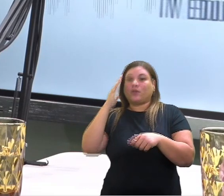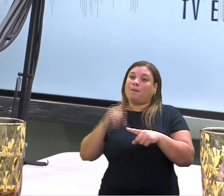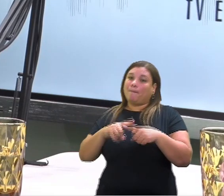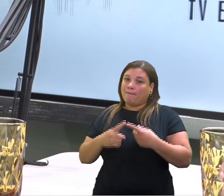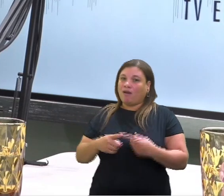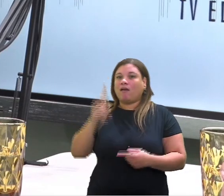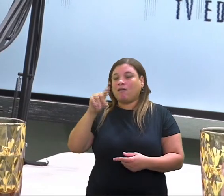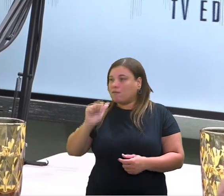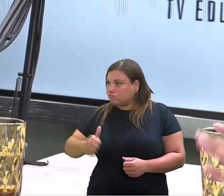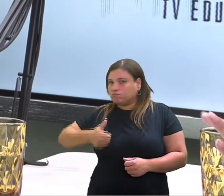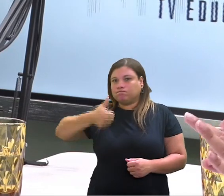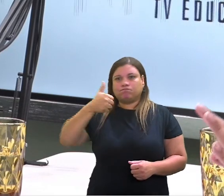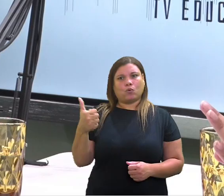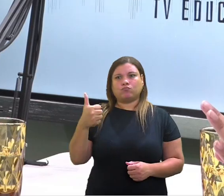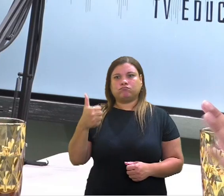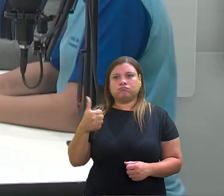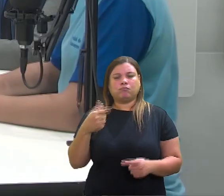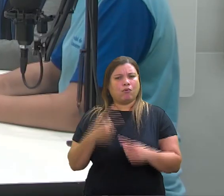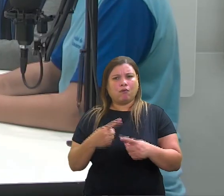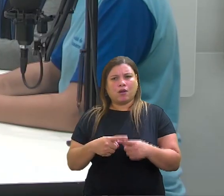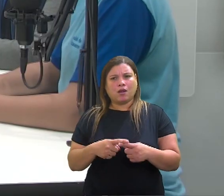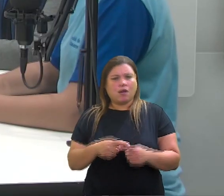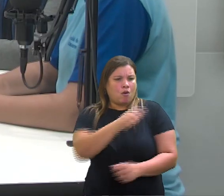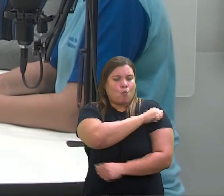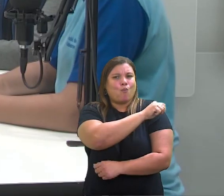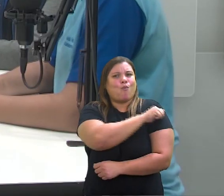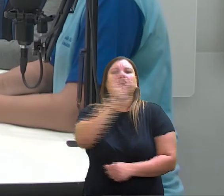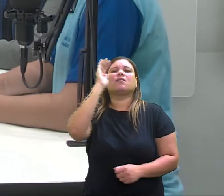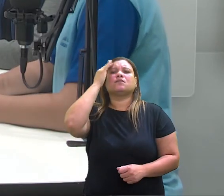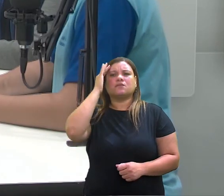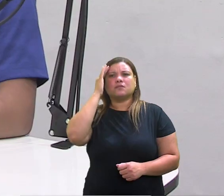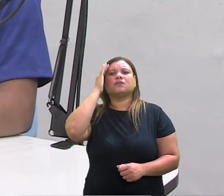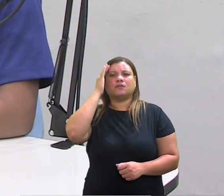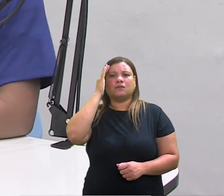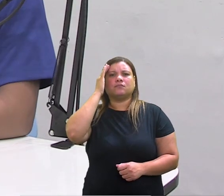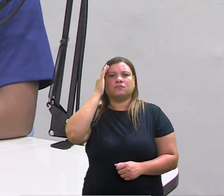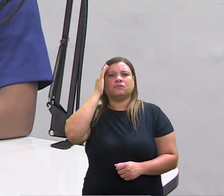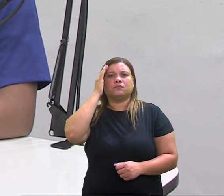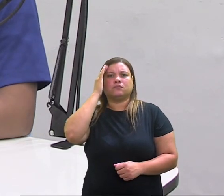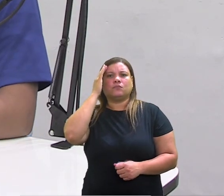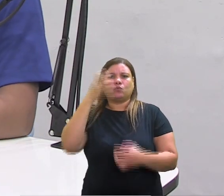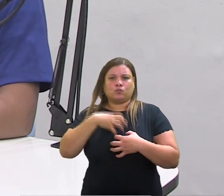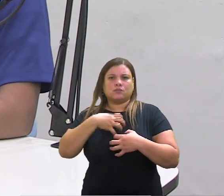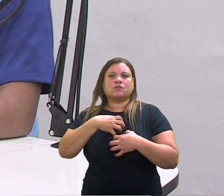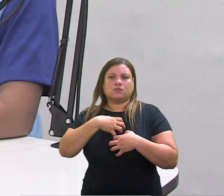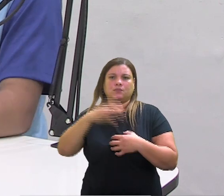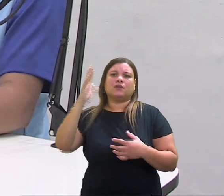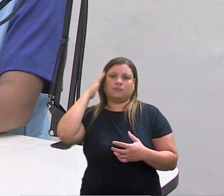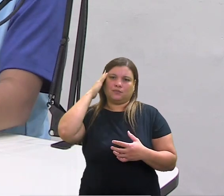a positiva foi essa Nossa, aí. essa positiva que fantástica, que sirva de exemplo para todos,